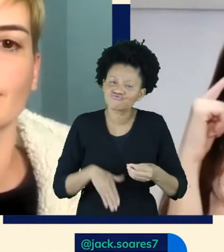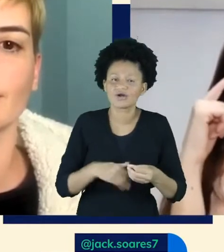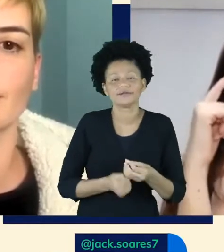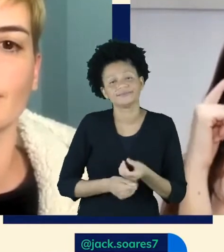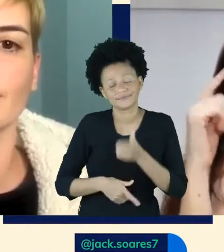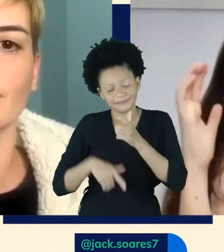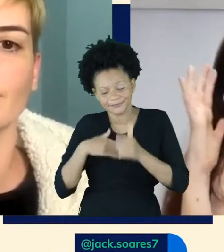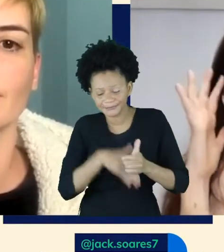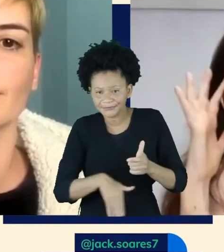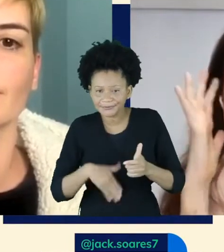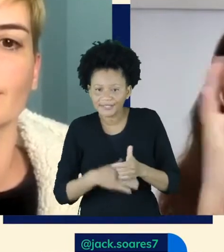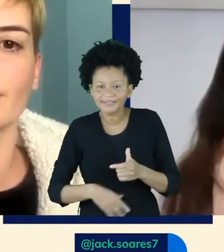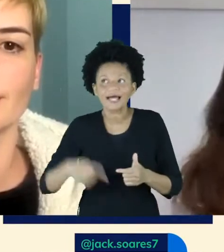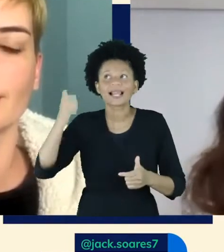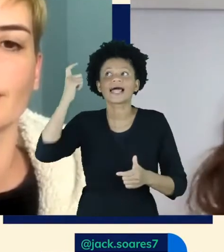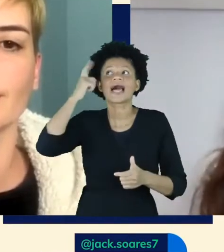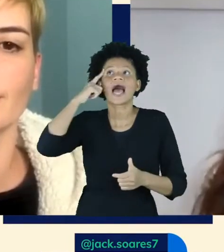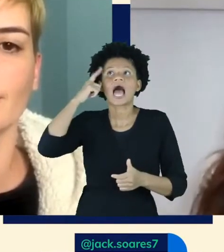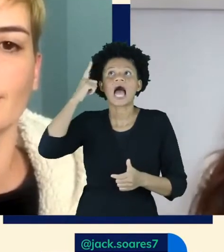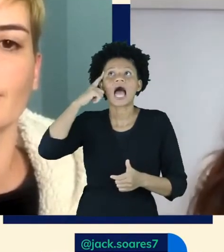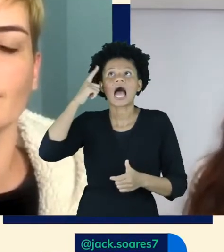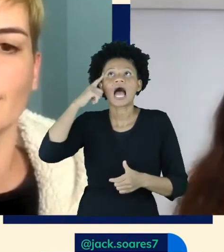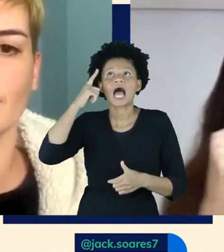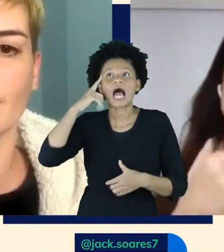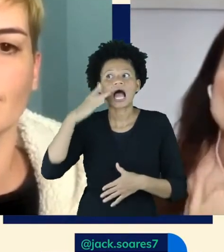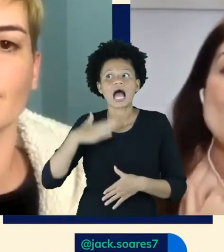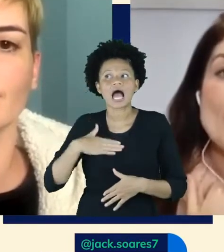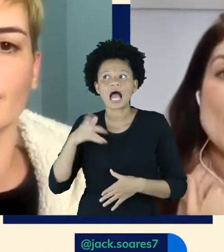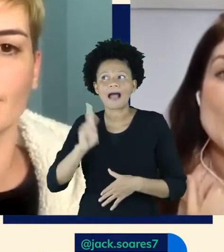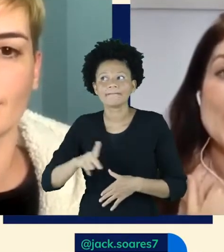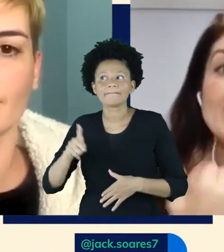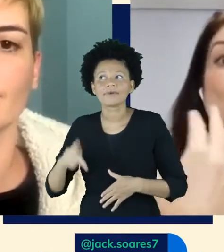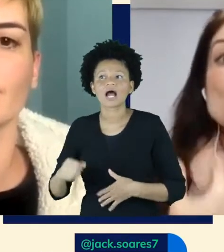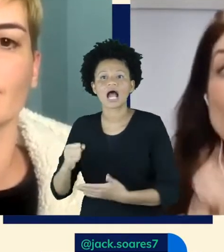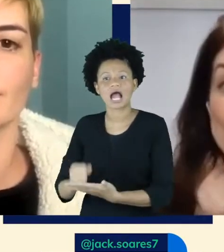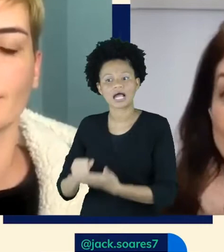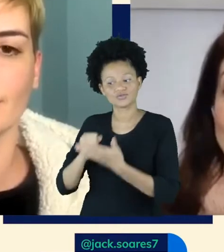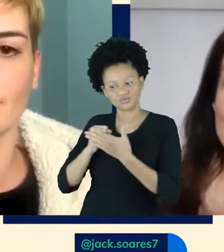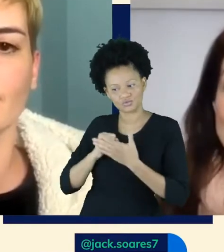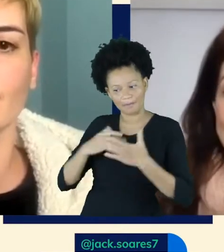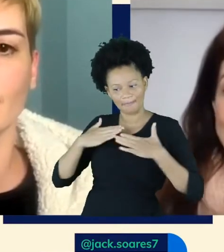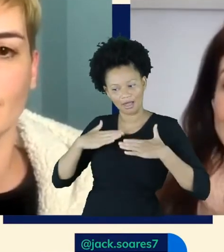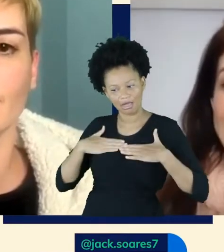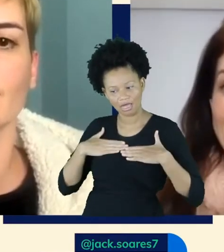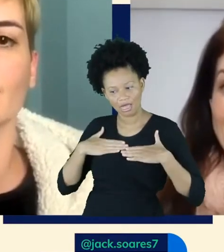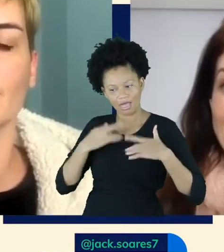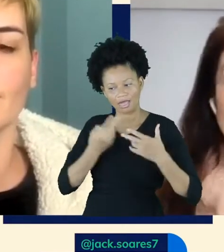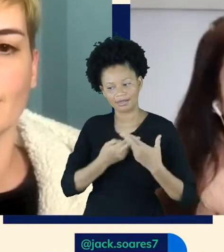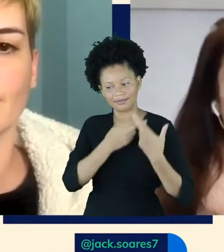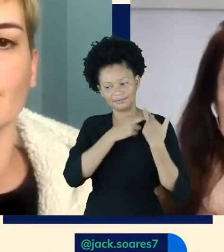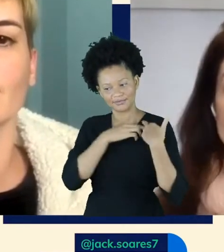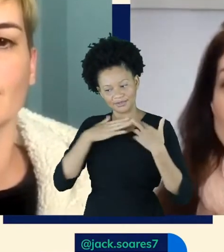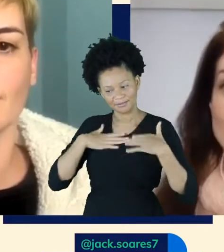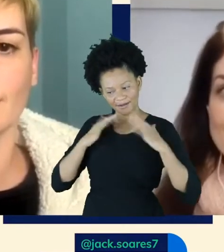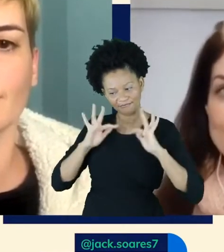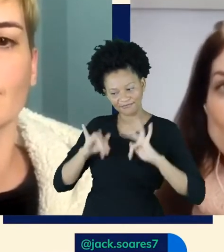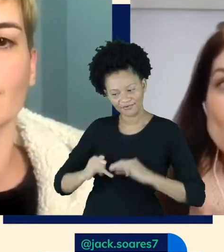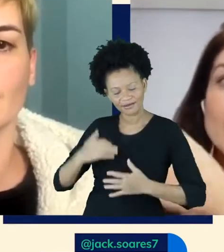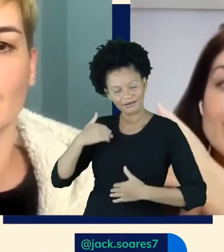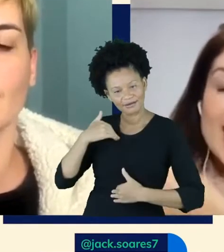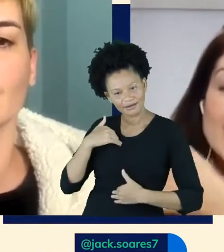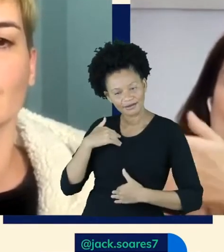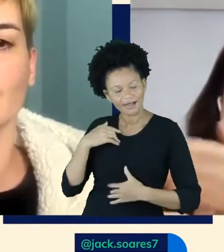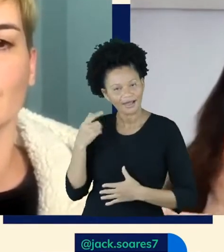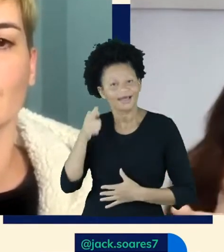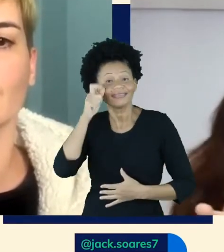na cabeça da criança, a professora me ajudou, mas o corpo é meu, então sou eu que termino, né? Isso é muito interessante,